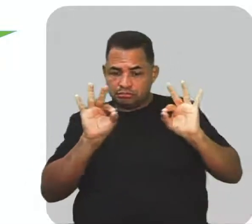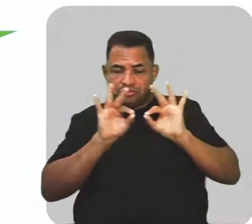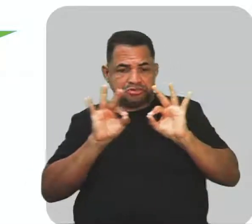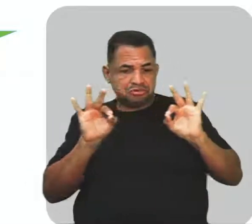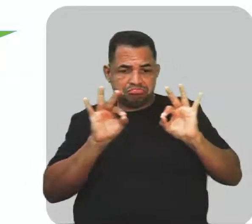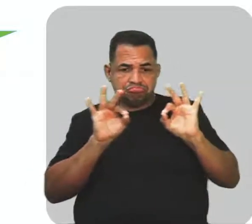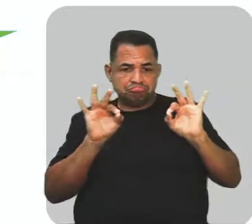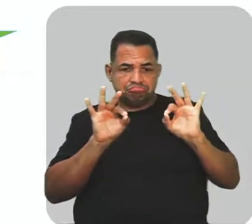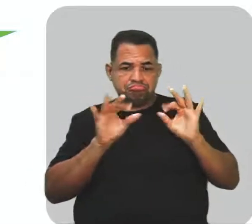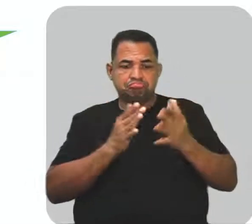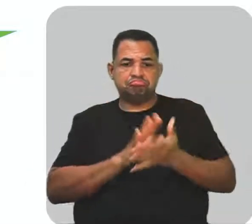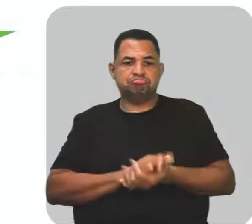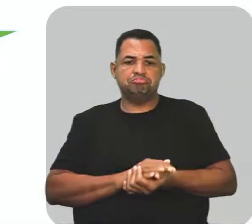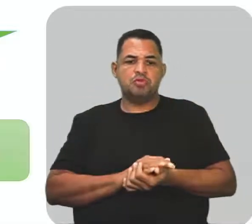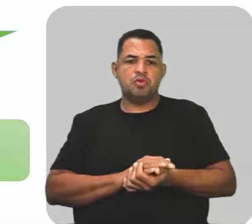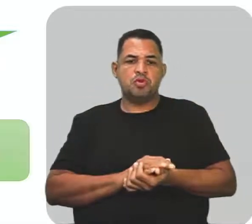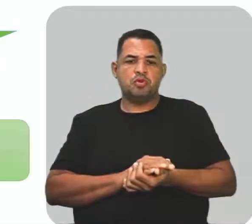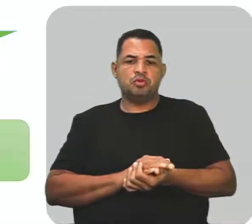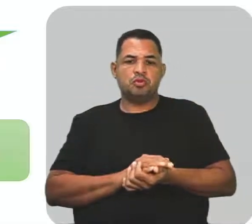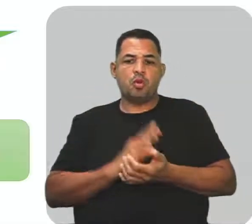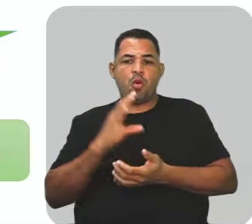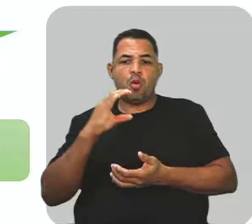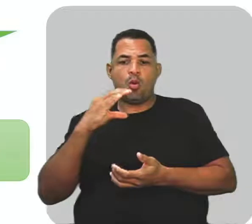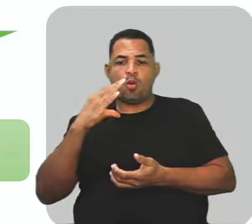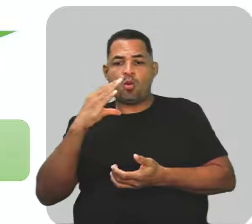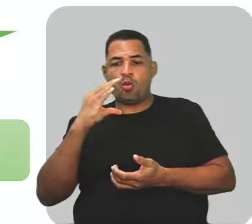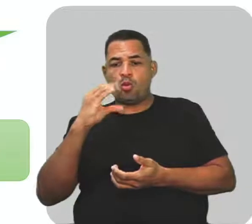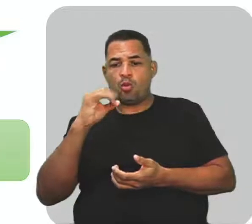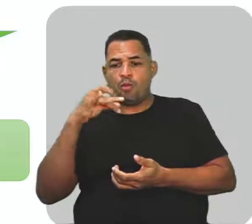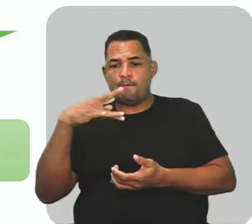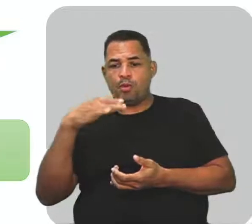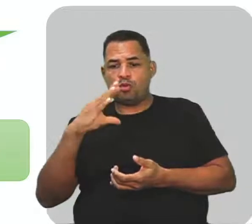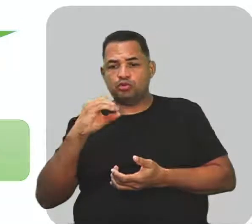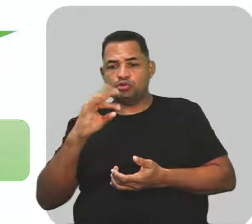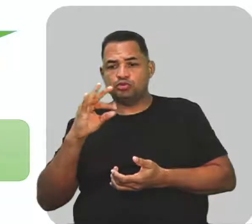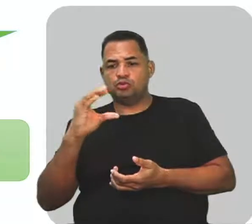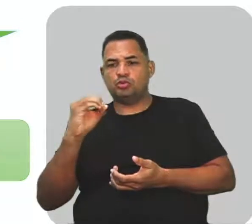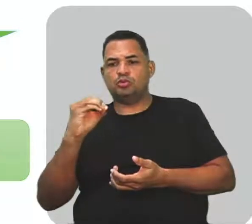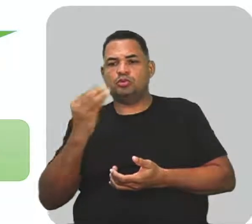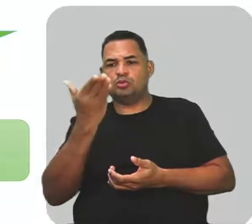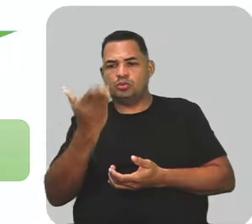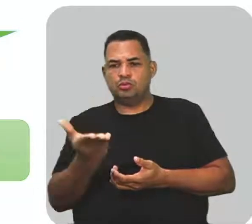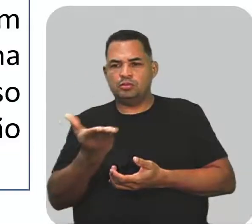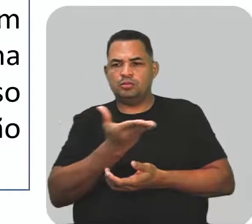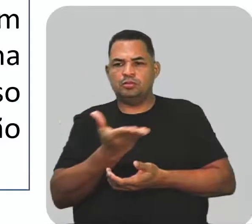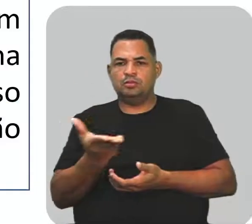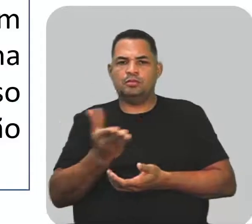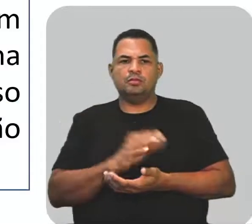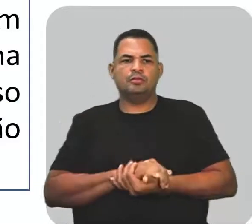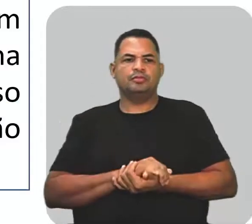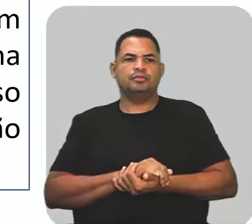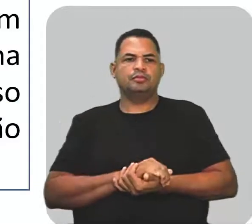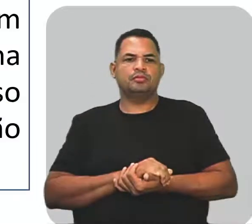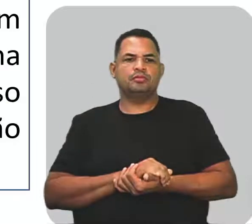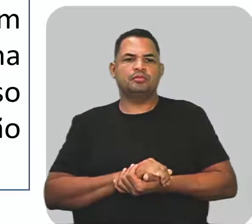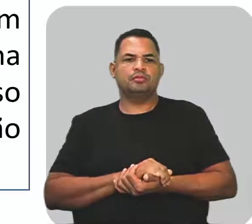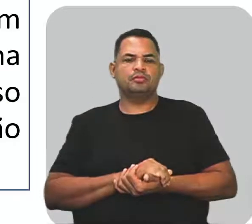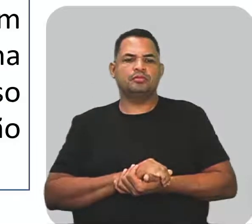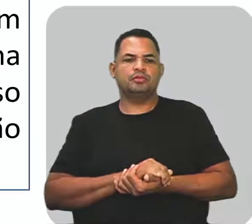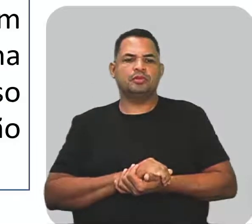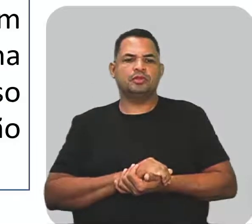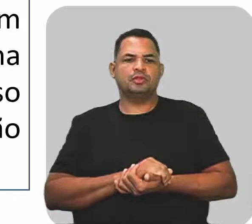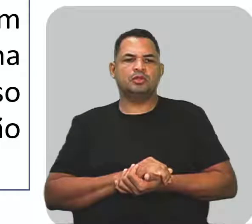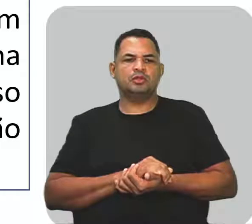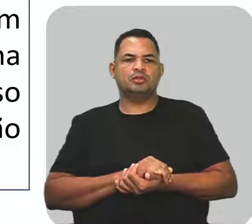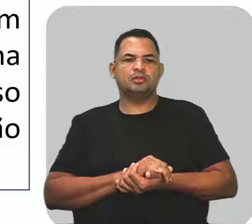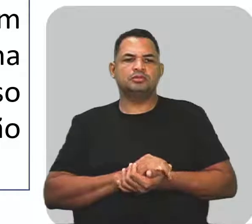simples ou período composto, ok? Vamos avançar? Correto. O